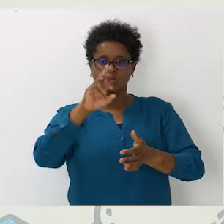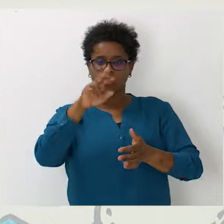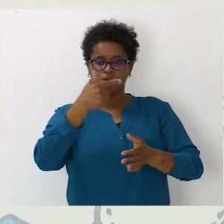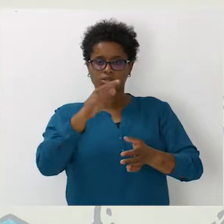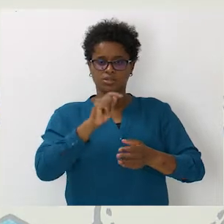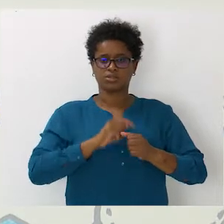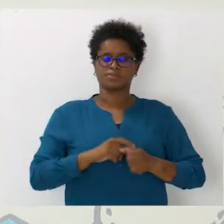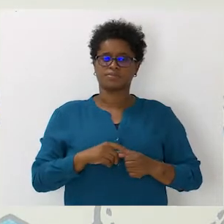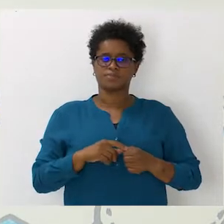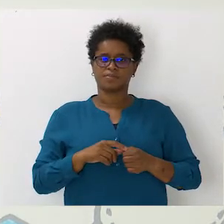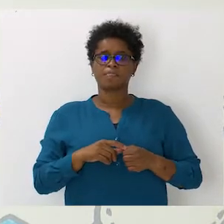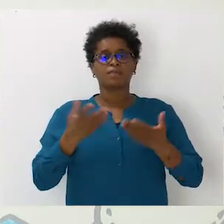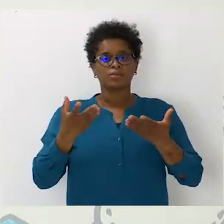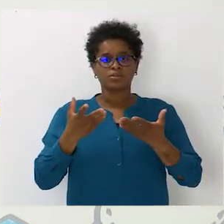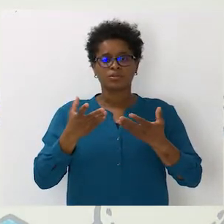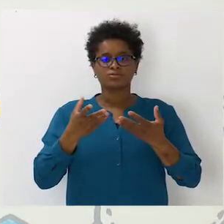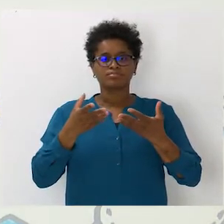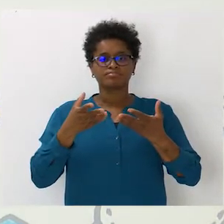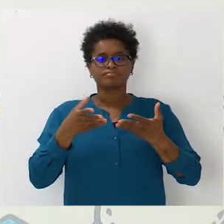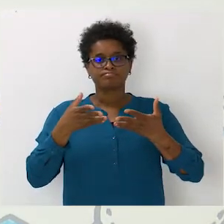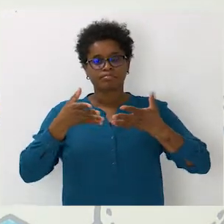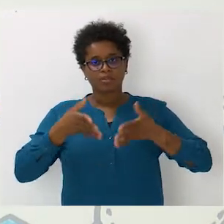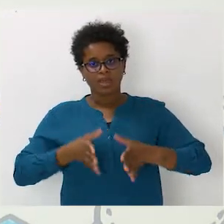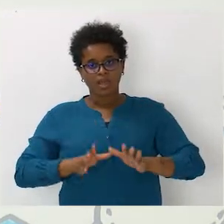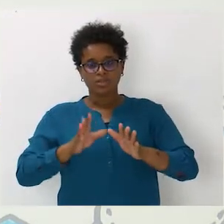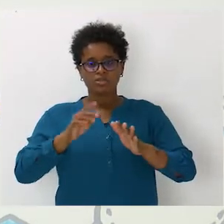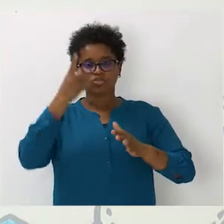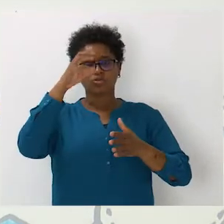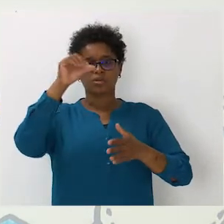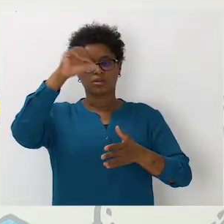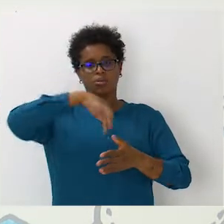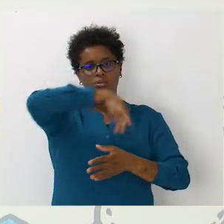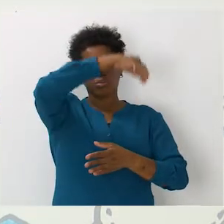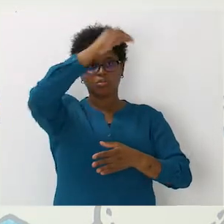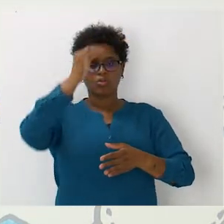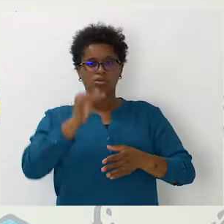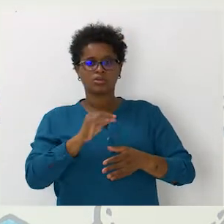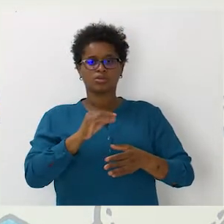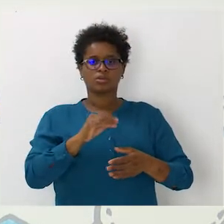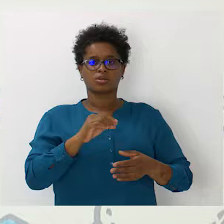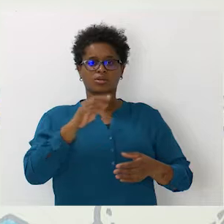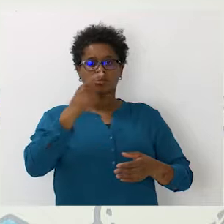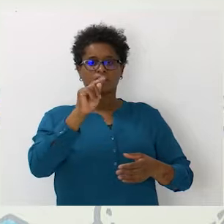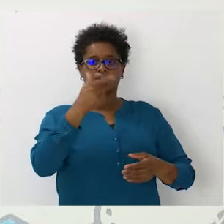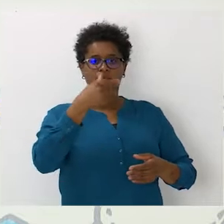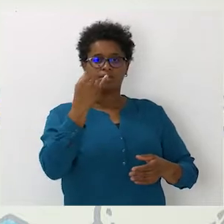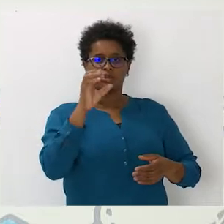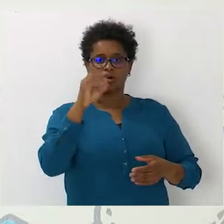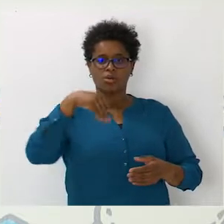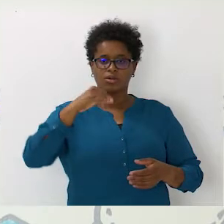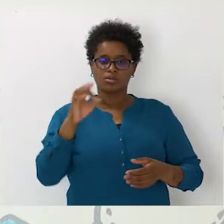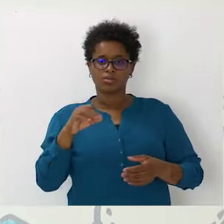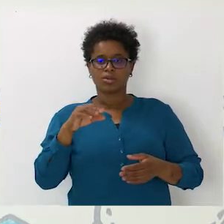o norte. Nasce numa Monte Abissínia, o monte da Etiópia,